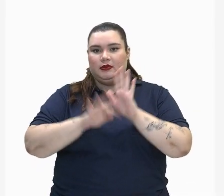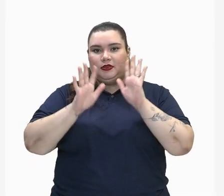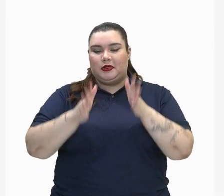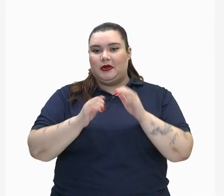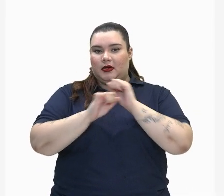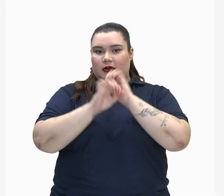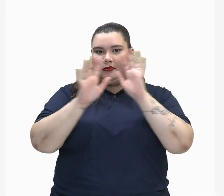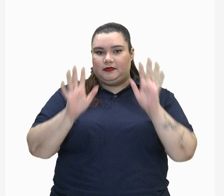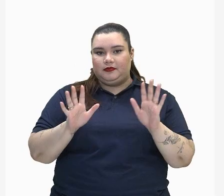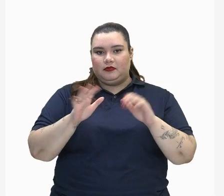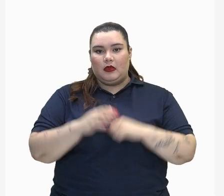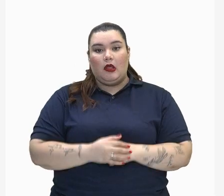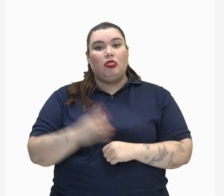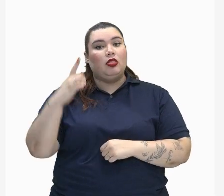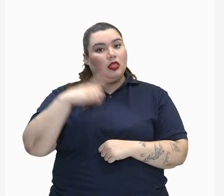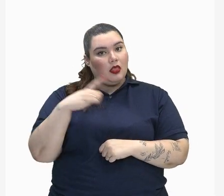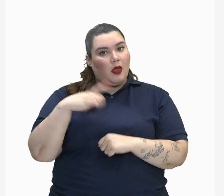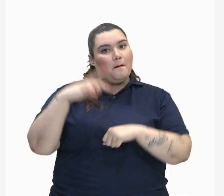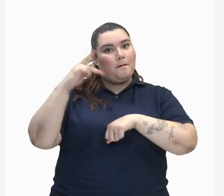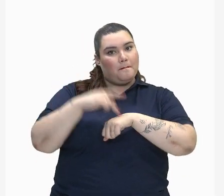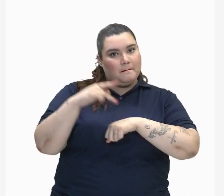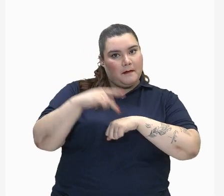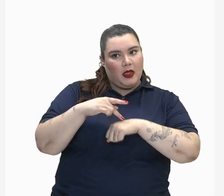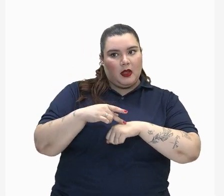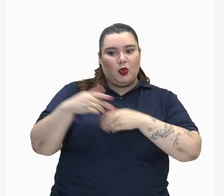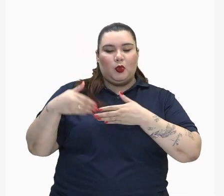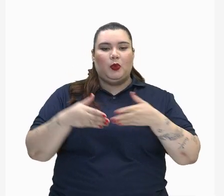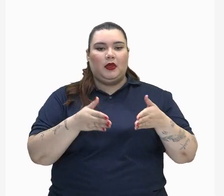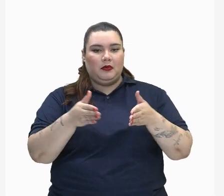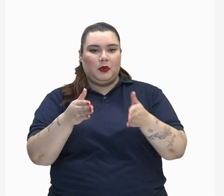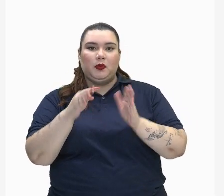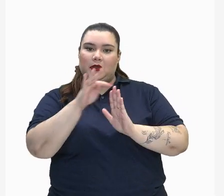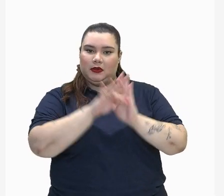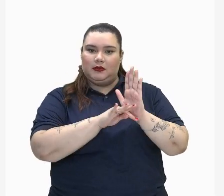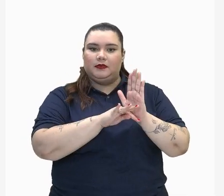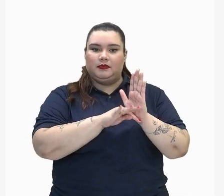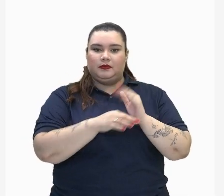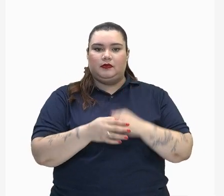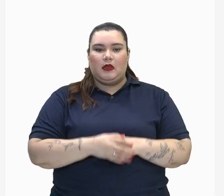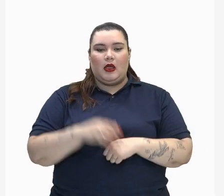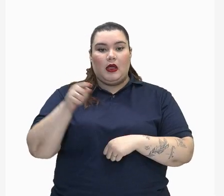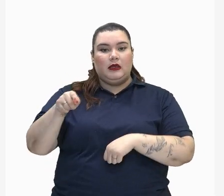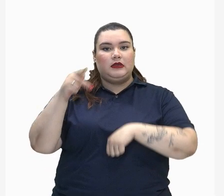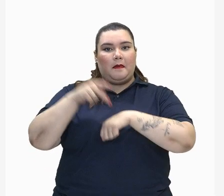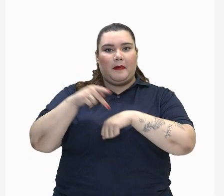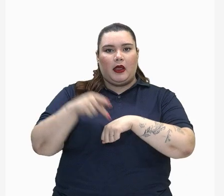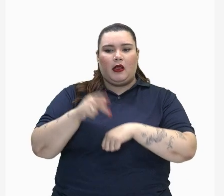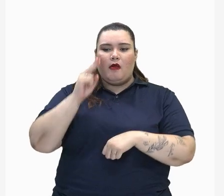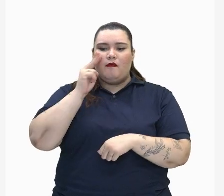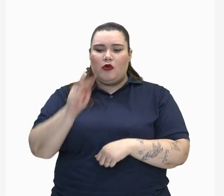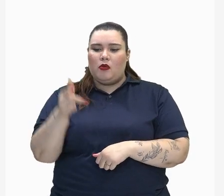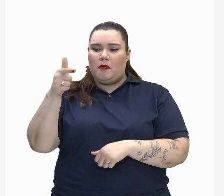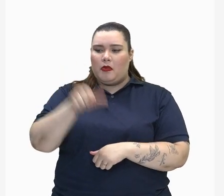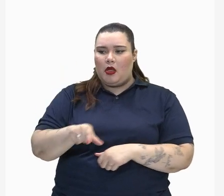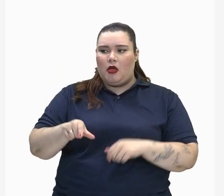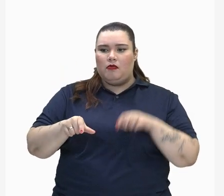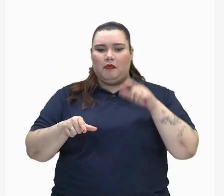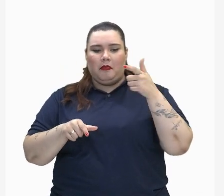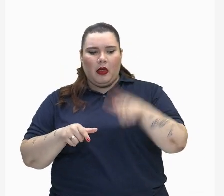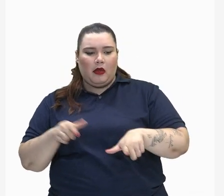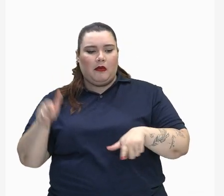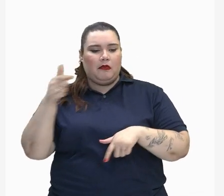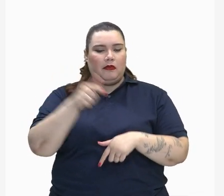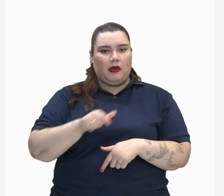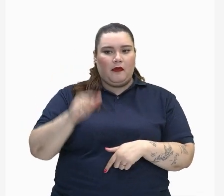clara. Havia uma pedra no meio do caminho. Está lá no texto. Essa pedra apareceu mais de uma vez,